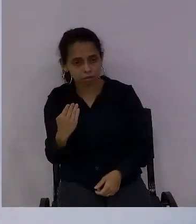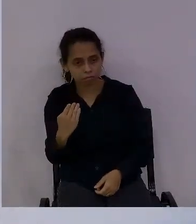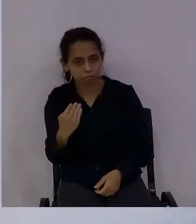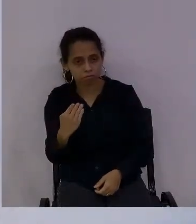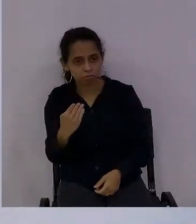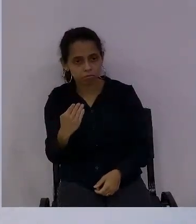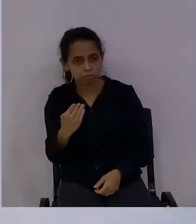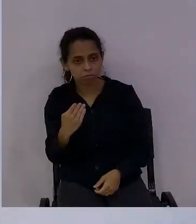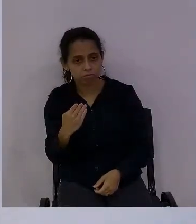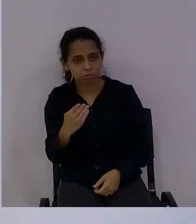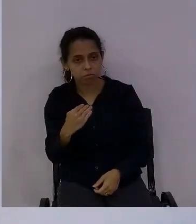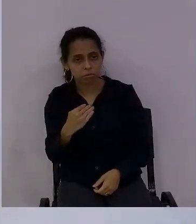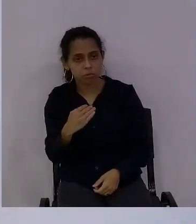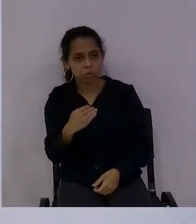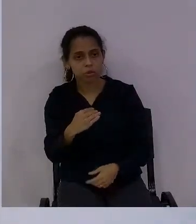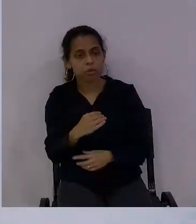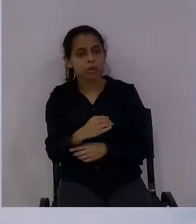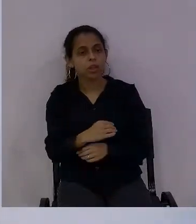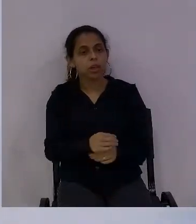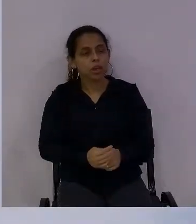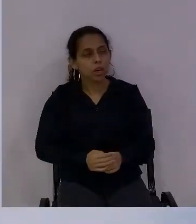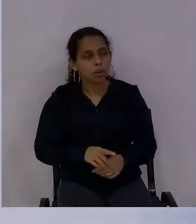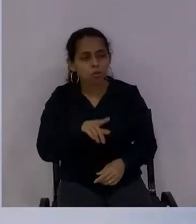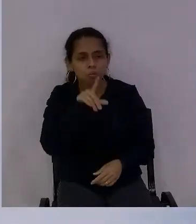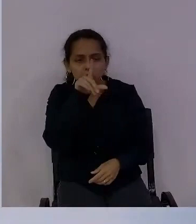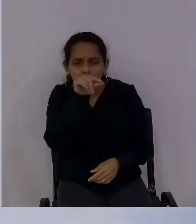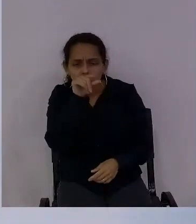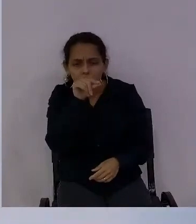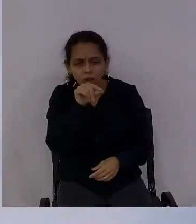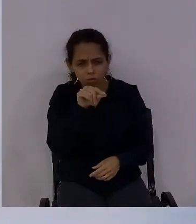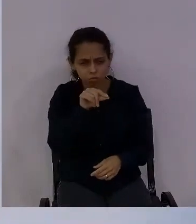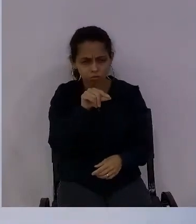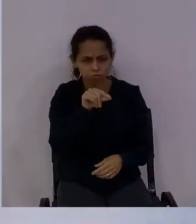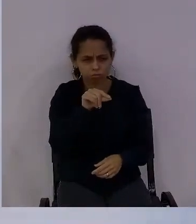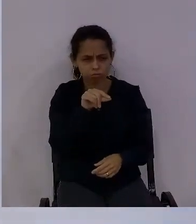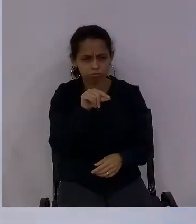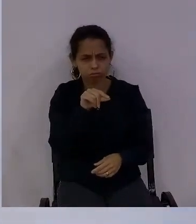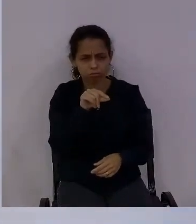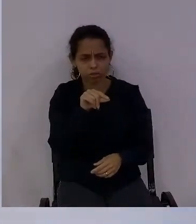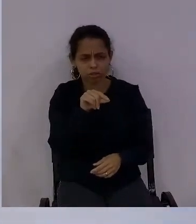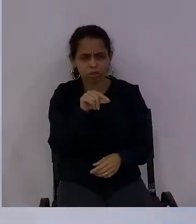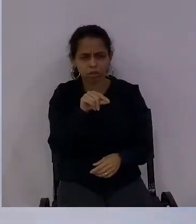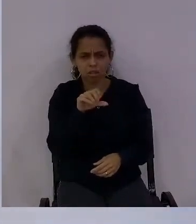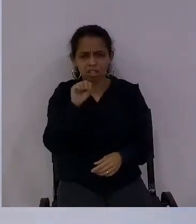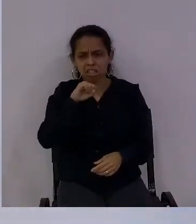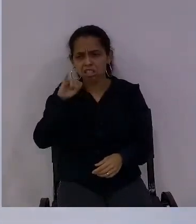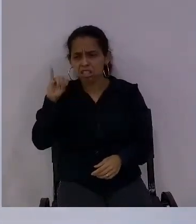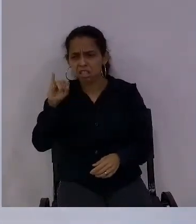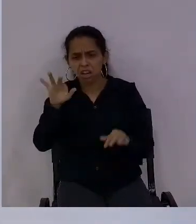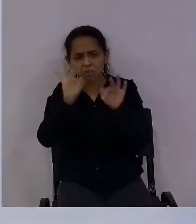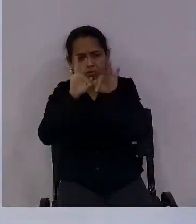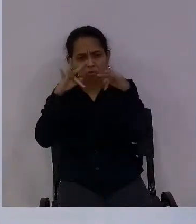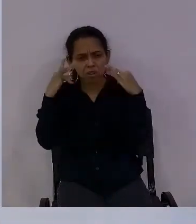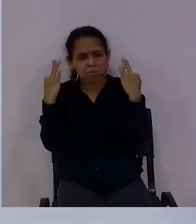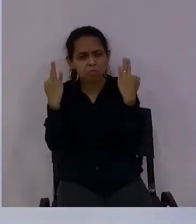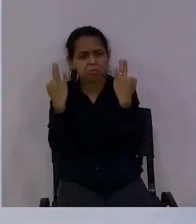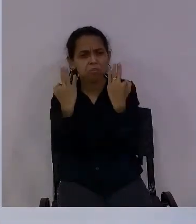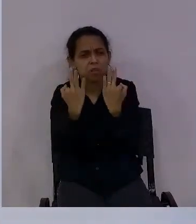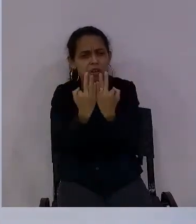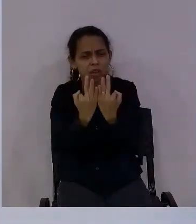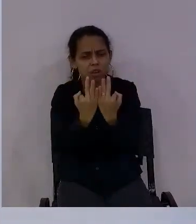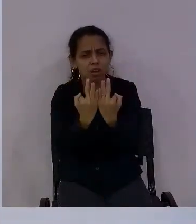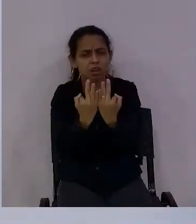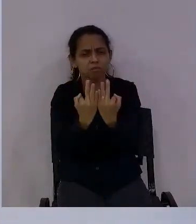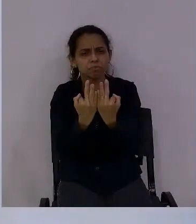grande e apresentar ao Senhor. Mas se a família fosse pobre, se houvesse a